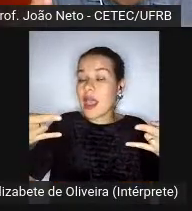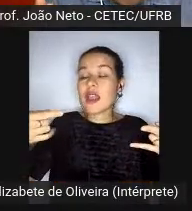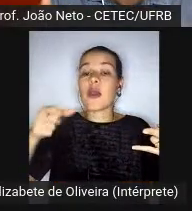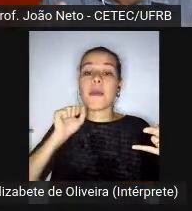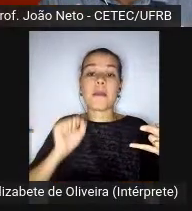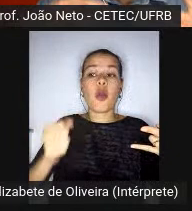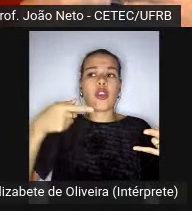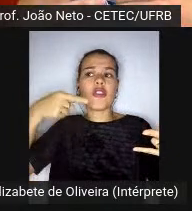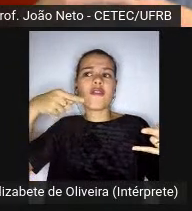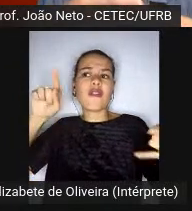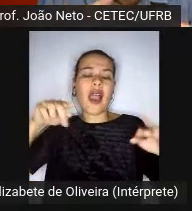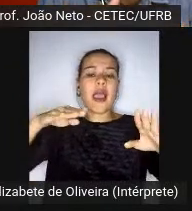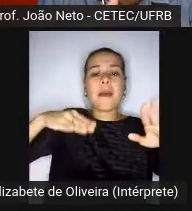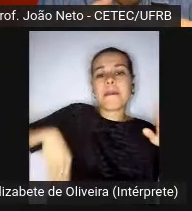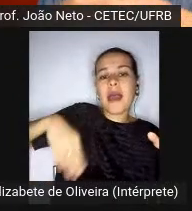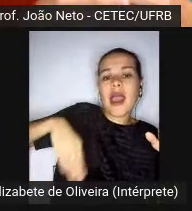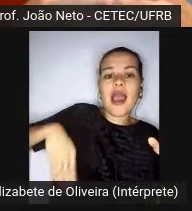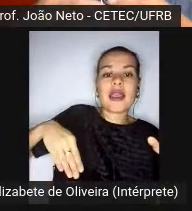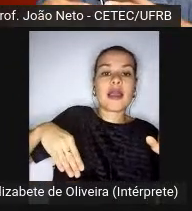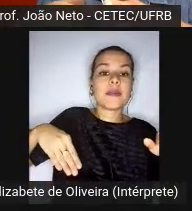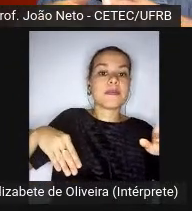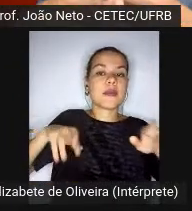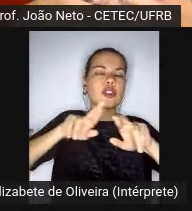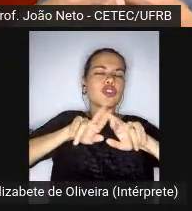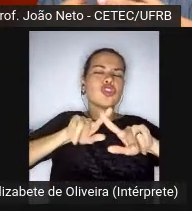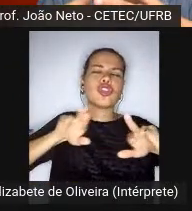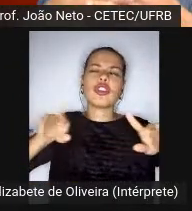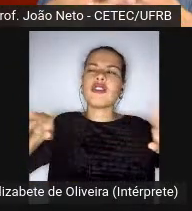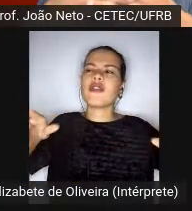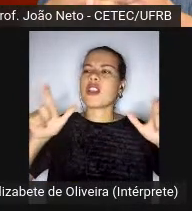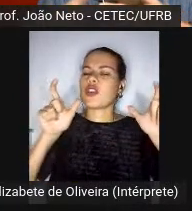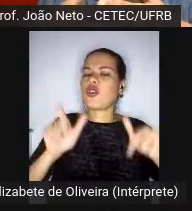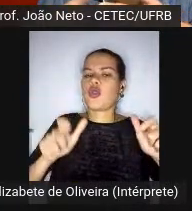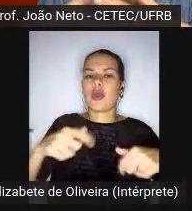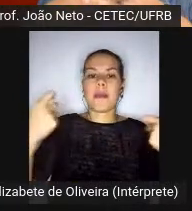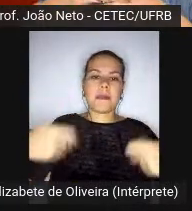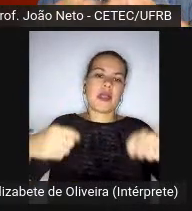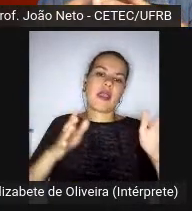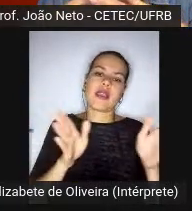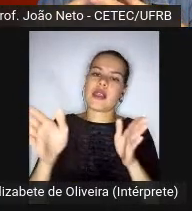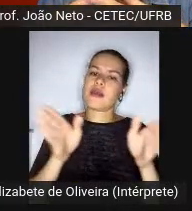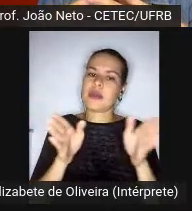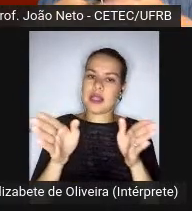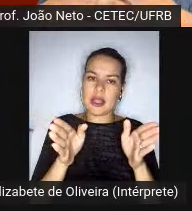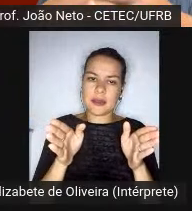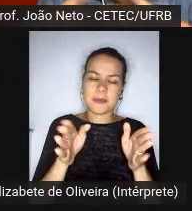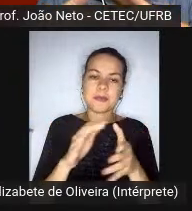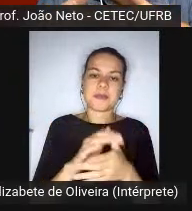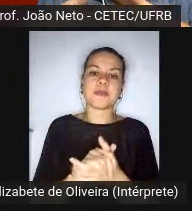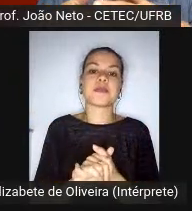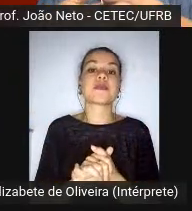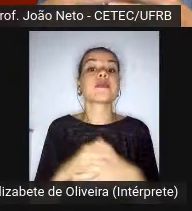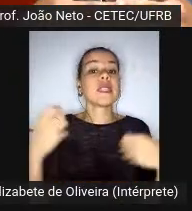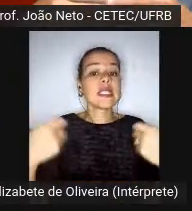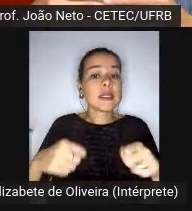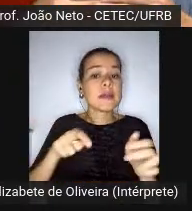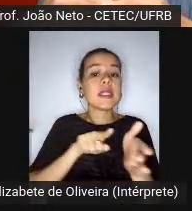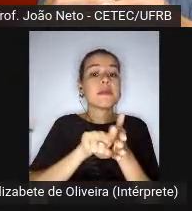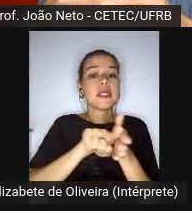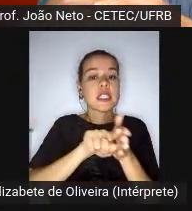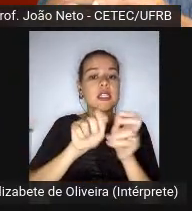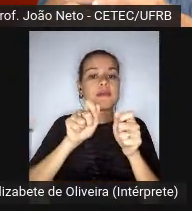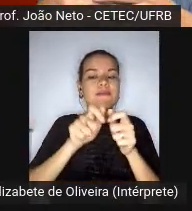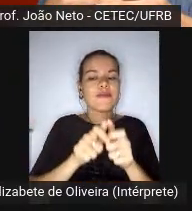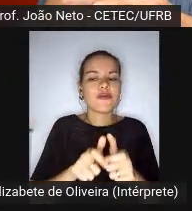campo enorme de possibilidades de colaboração de cooperação e de avanço da pesquisa e da ciência